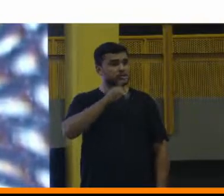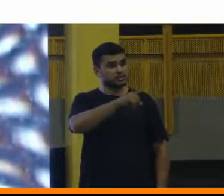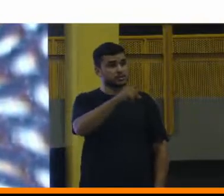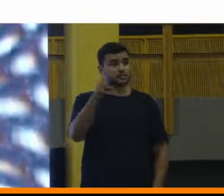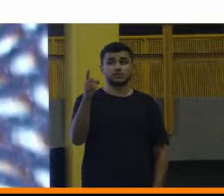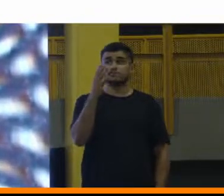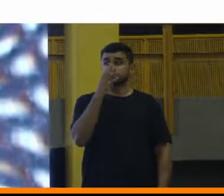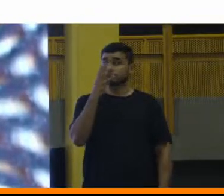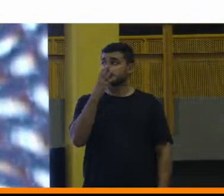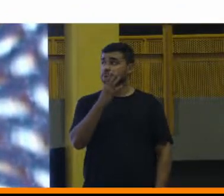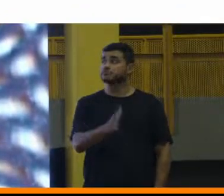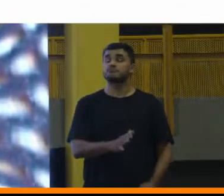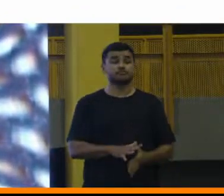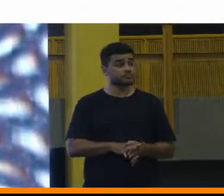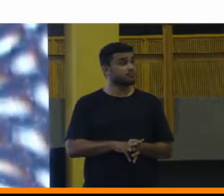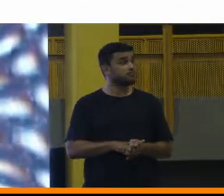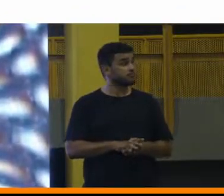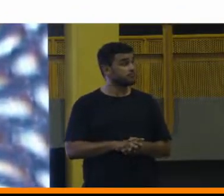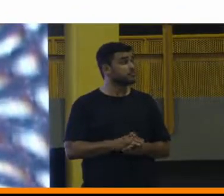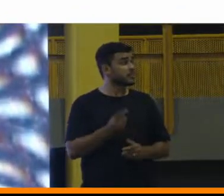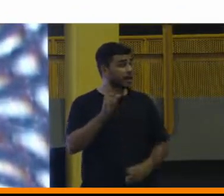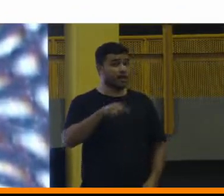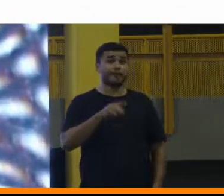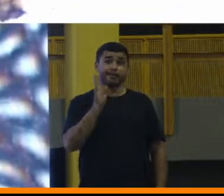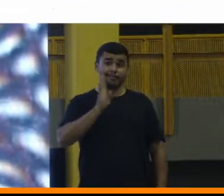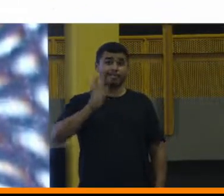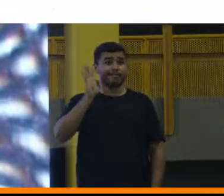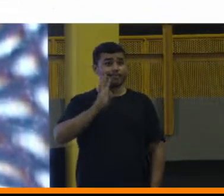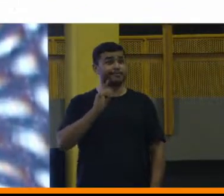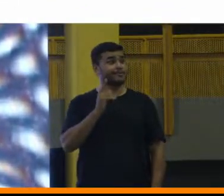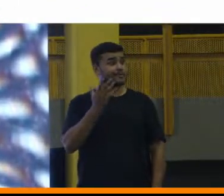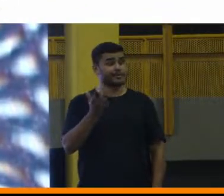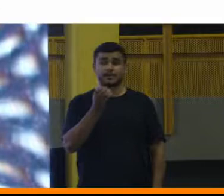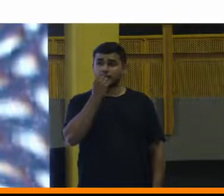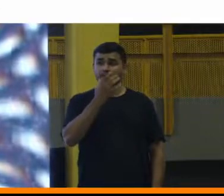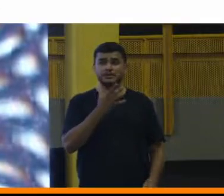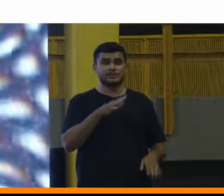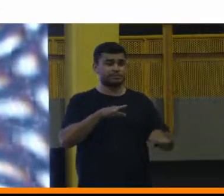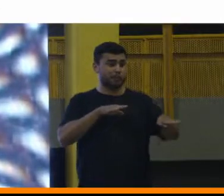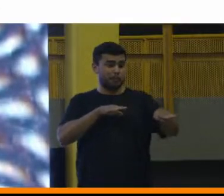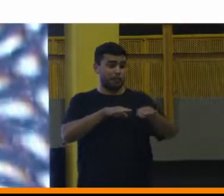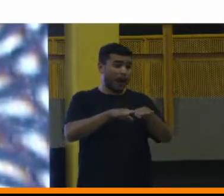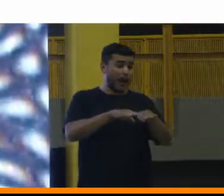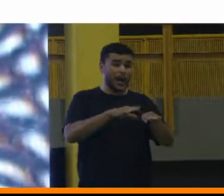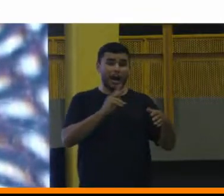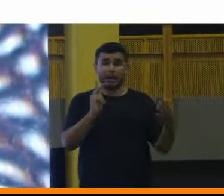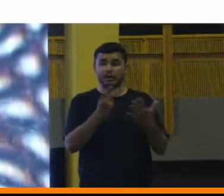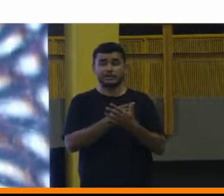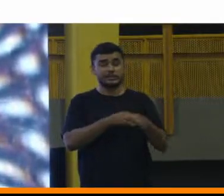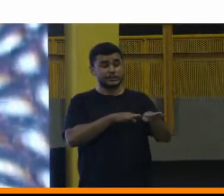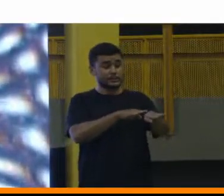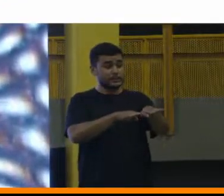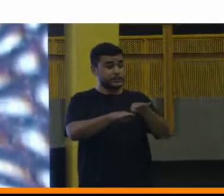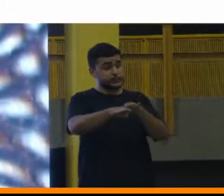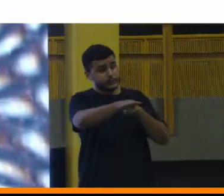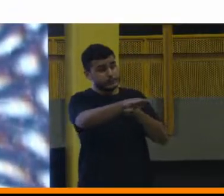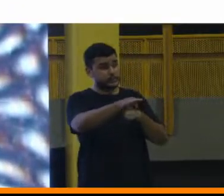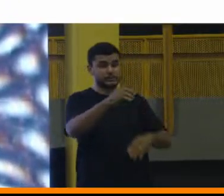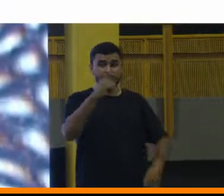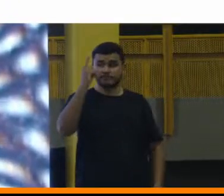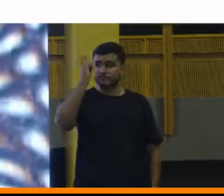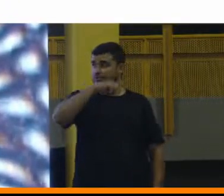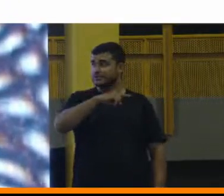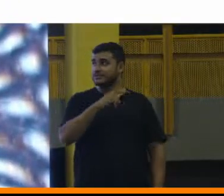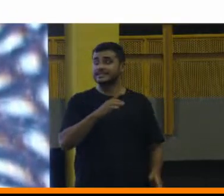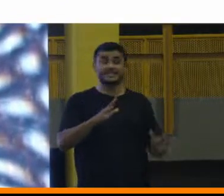Assistam. É divertido. Tem uma galera que um bate no outro, tenta ultrapassar, dá maior esculhambação e a gente fica lá